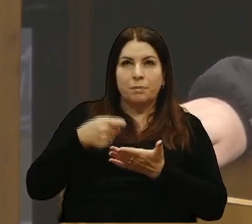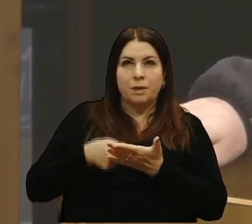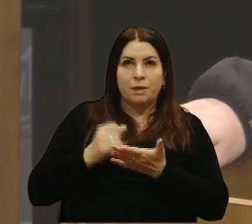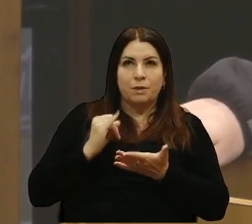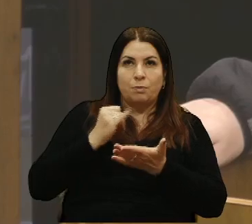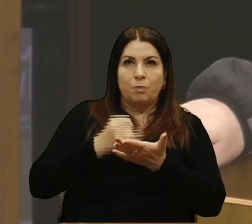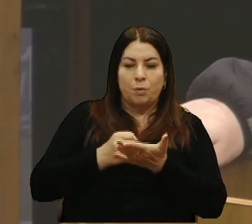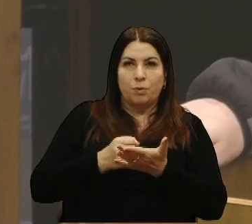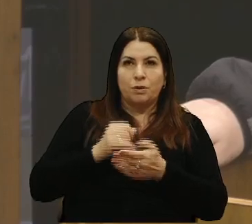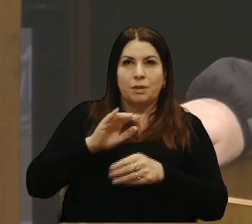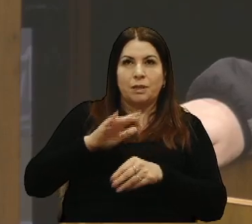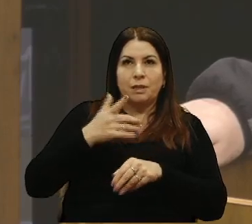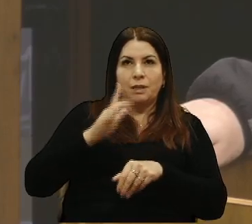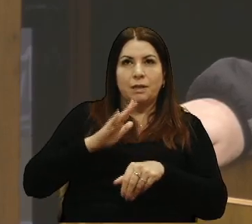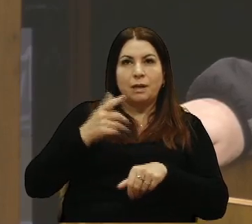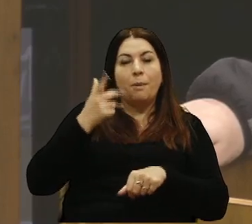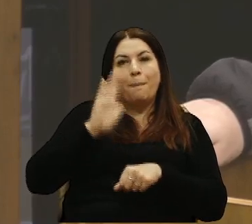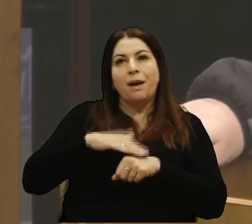imposto e ganham mais de R$ 50 mil.